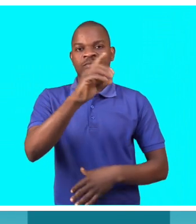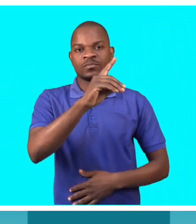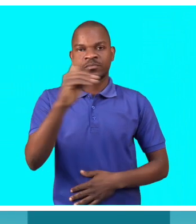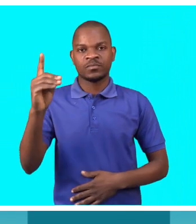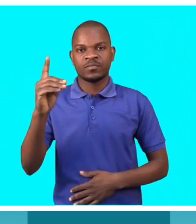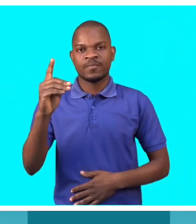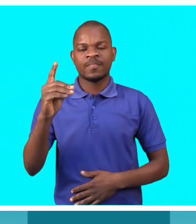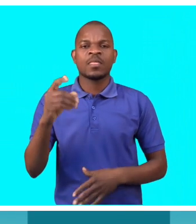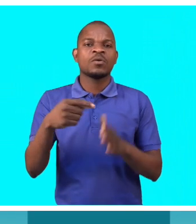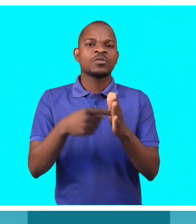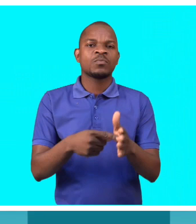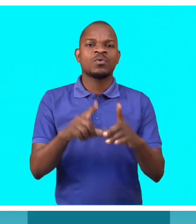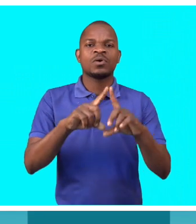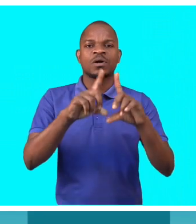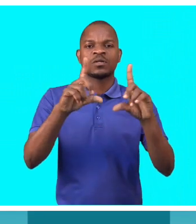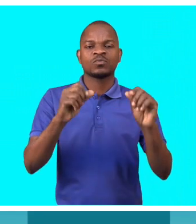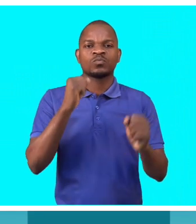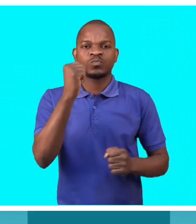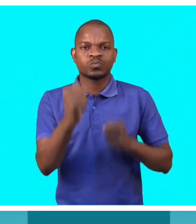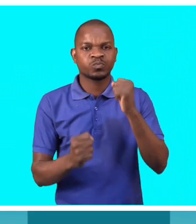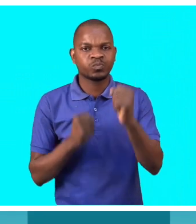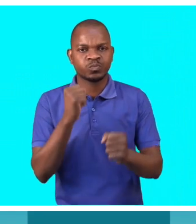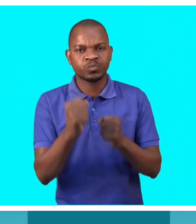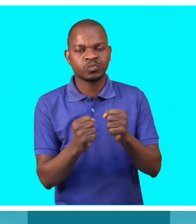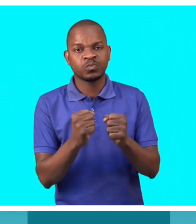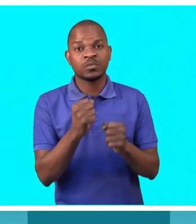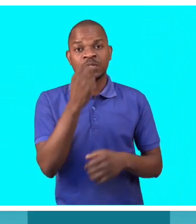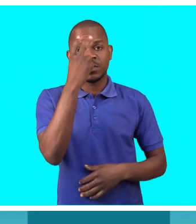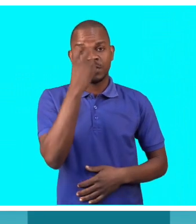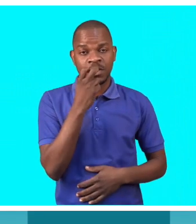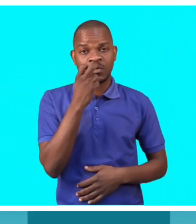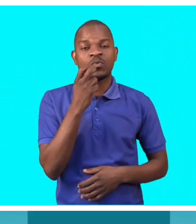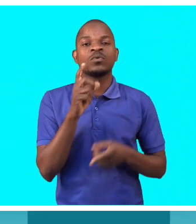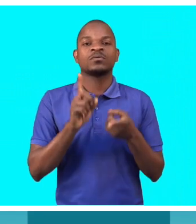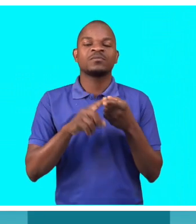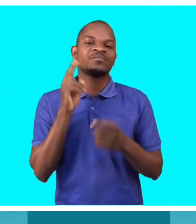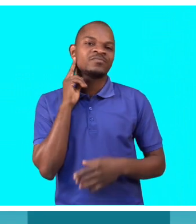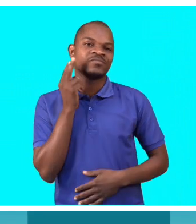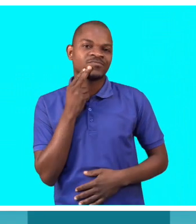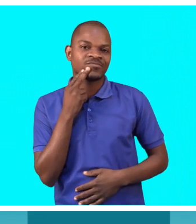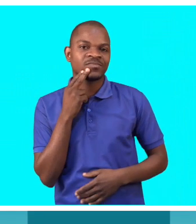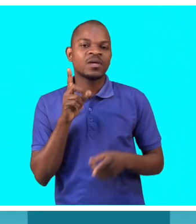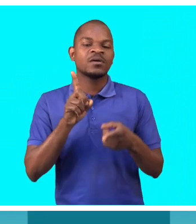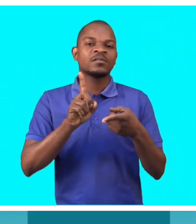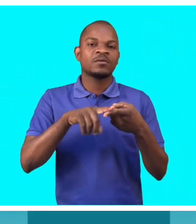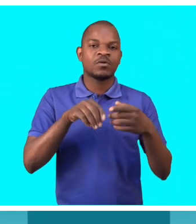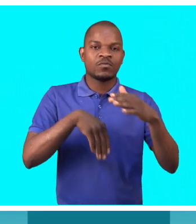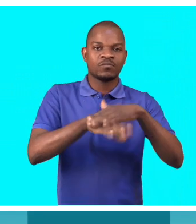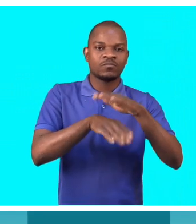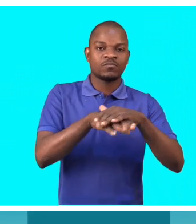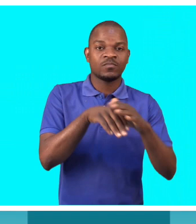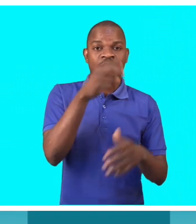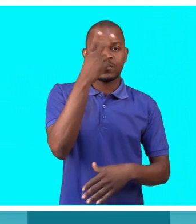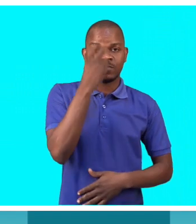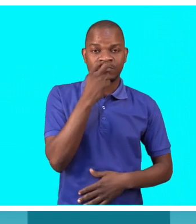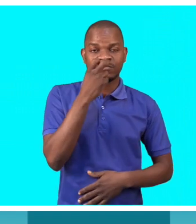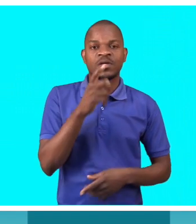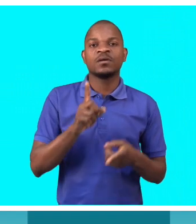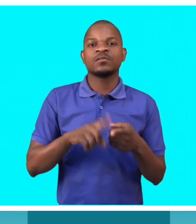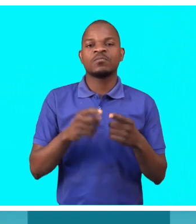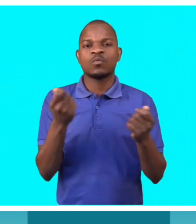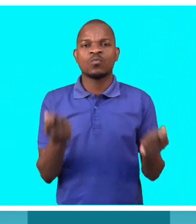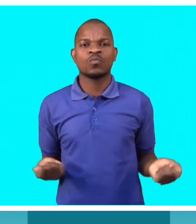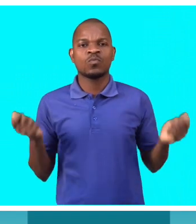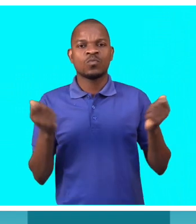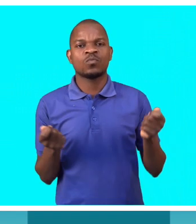modalidades para pessoas com deficiência, como o caso de atletismo para cegos e surdos, futsal